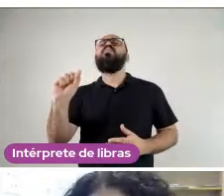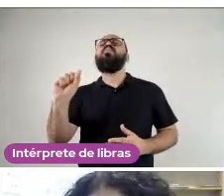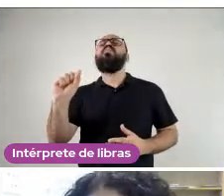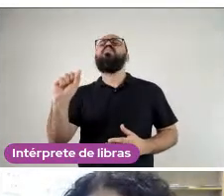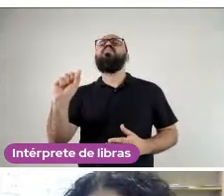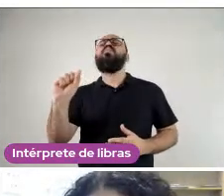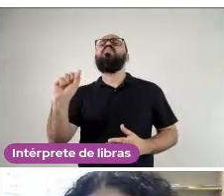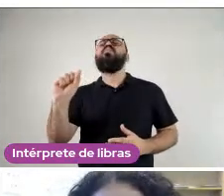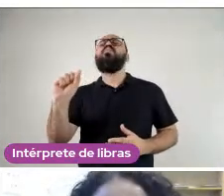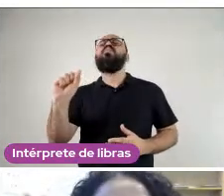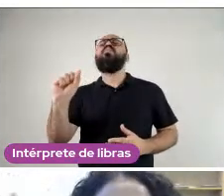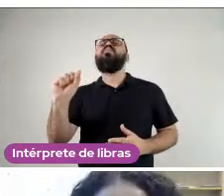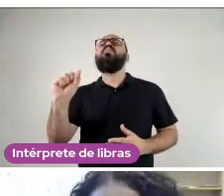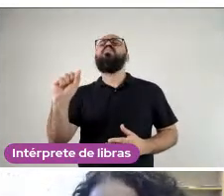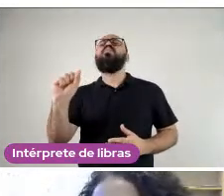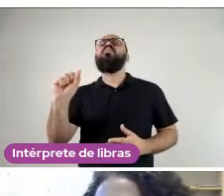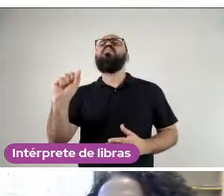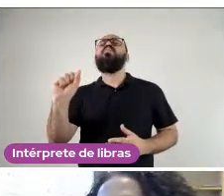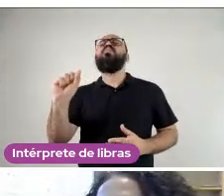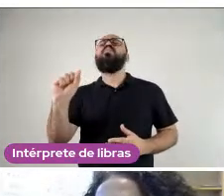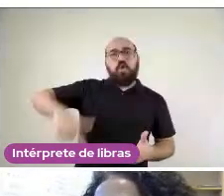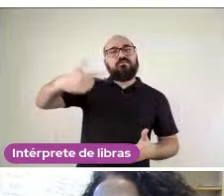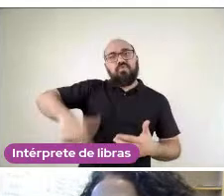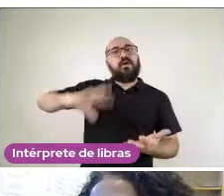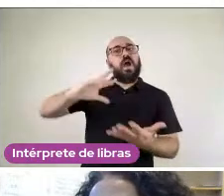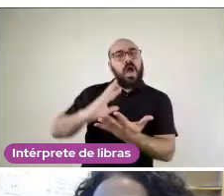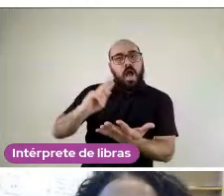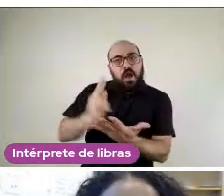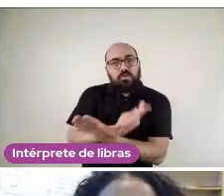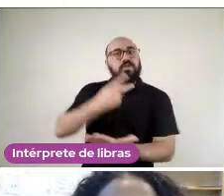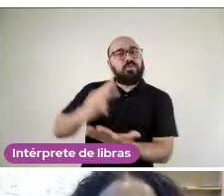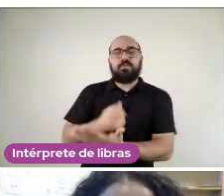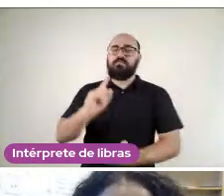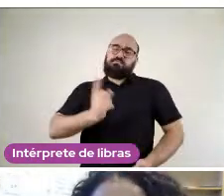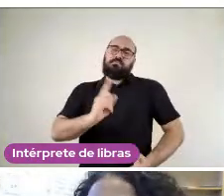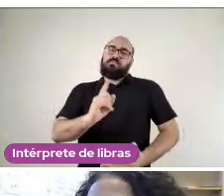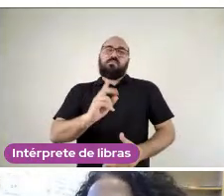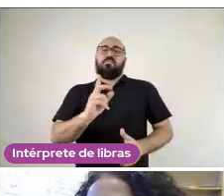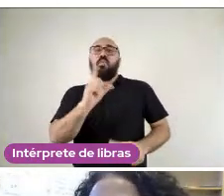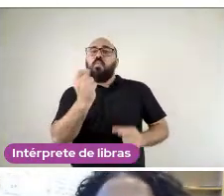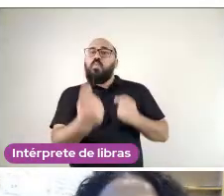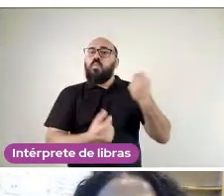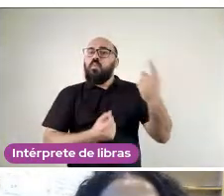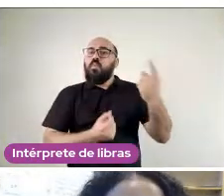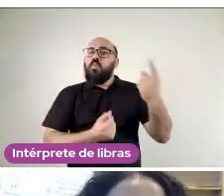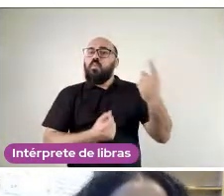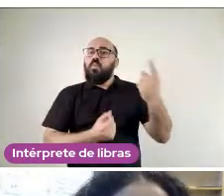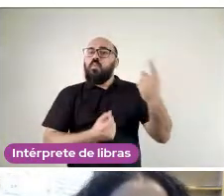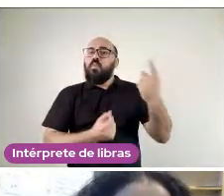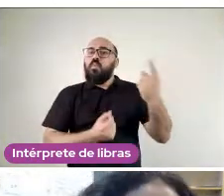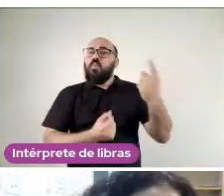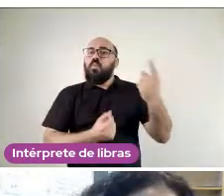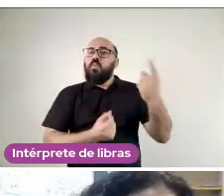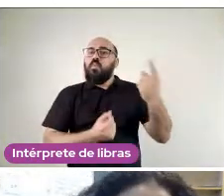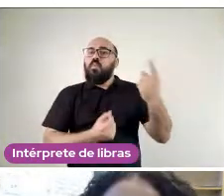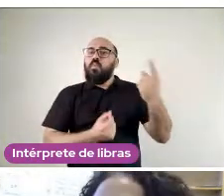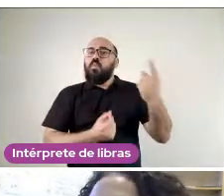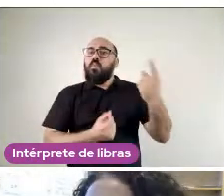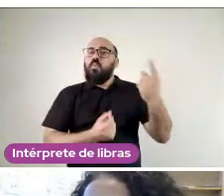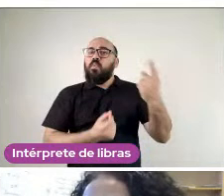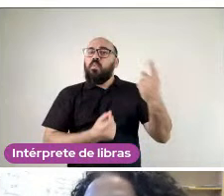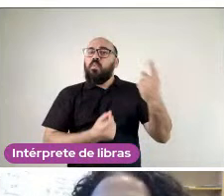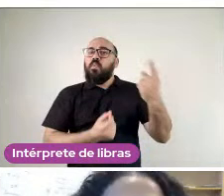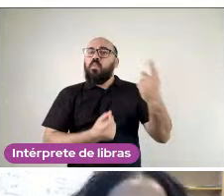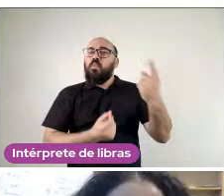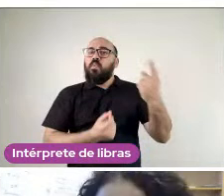acontecer ali são episódicos, né? E associado a uma floração, ou simplesmente uma proliferação, que também poderia ser